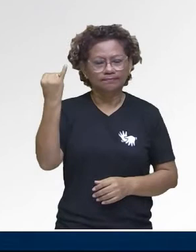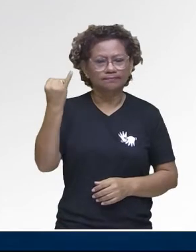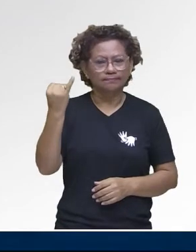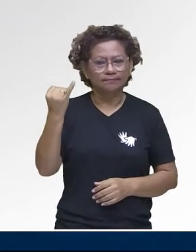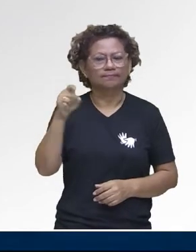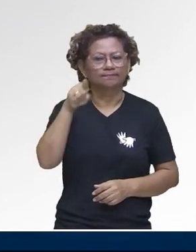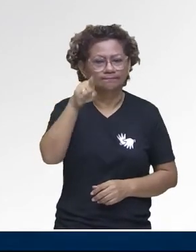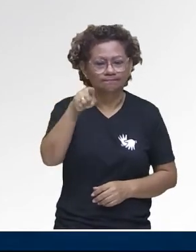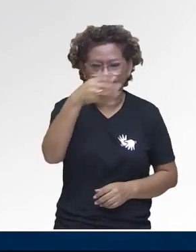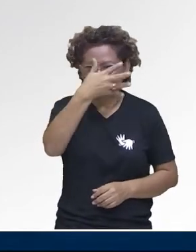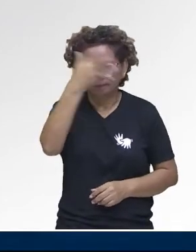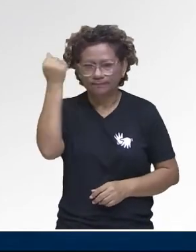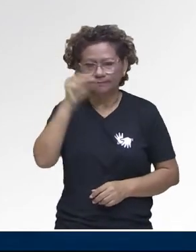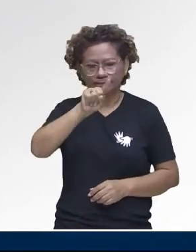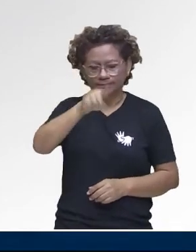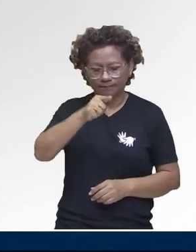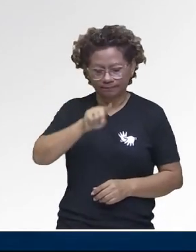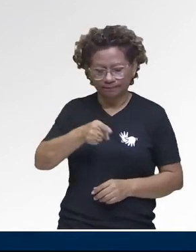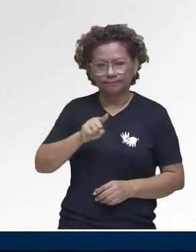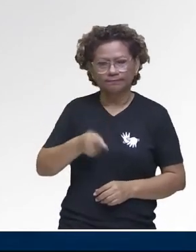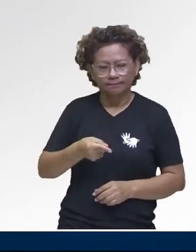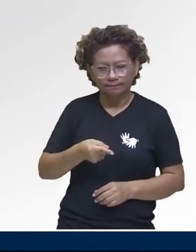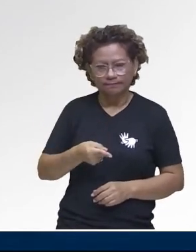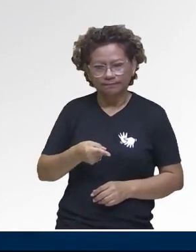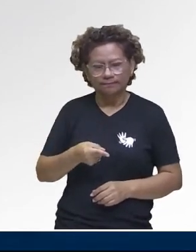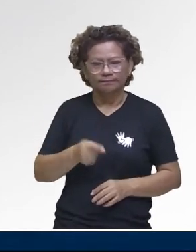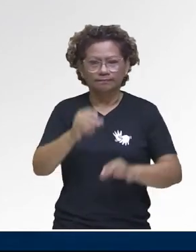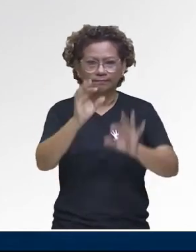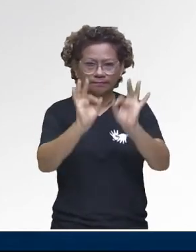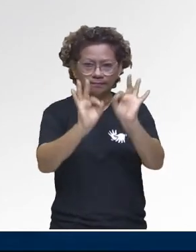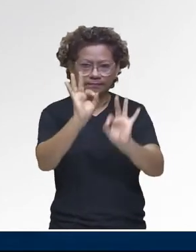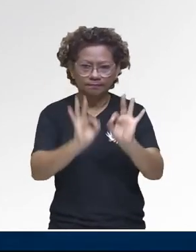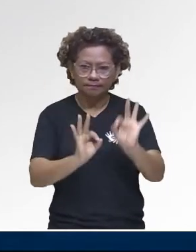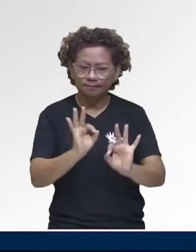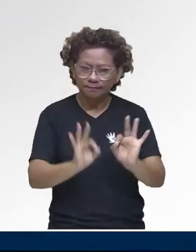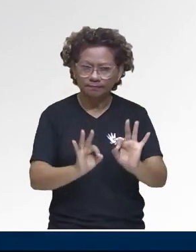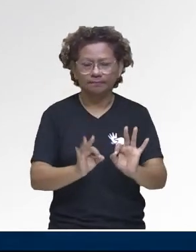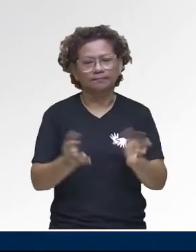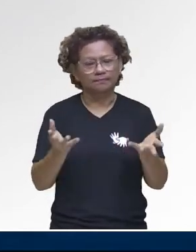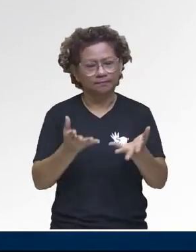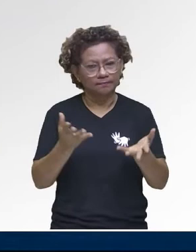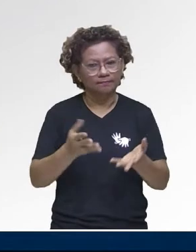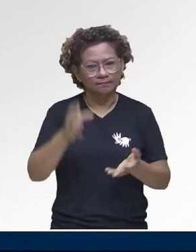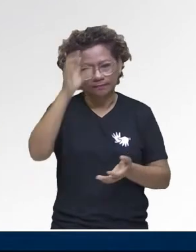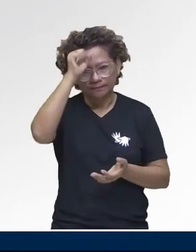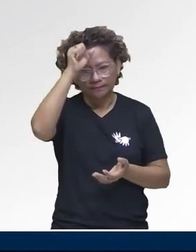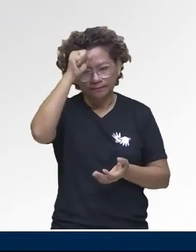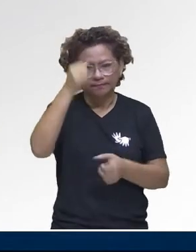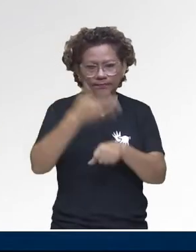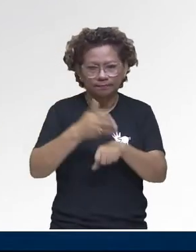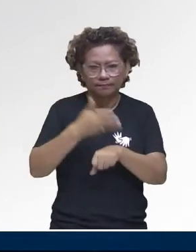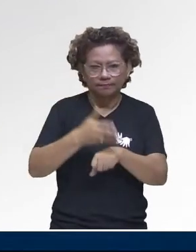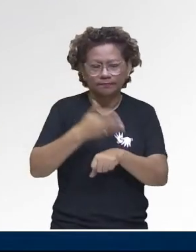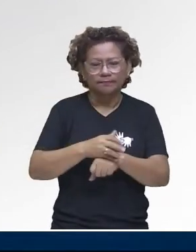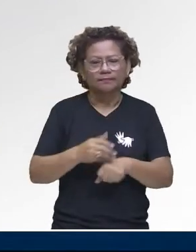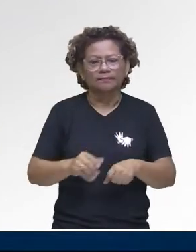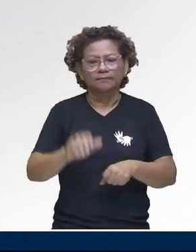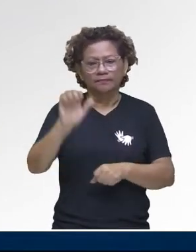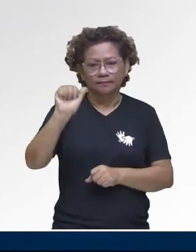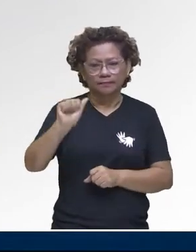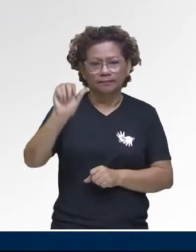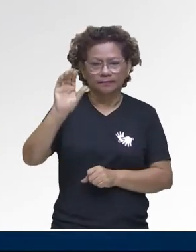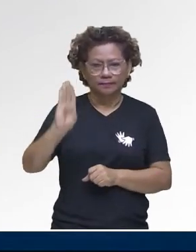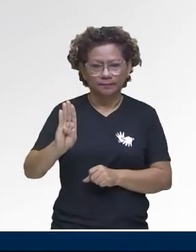valores numéricos. E nesse caso a gente trouxe para vocês 3 exemplos numéricos, como, né, para que a gente não